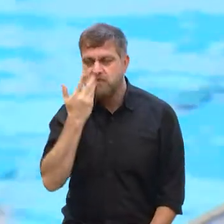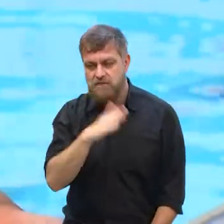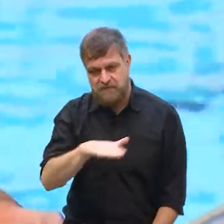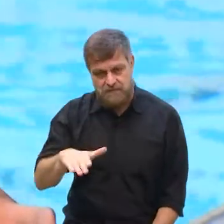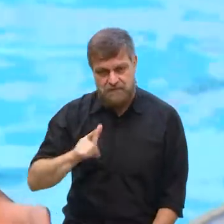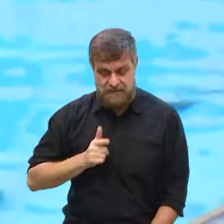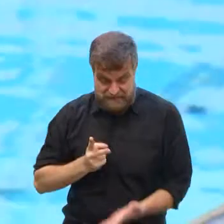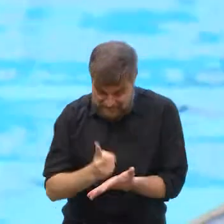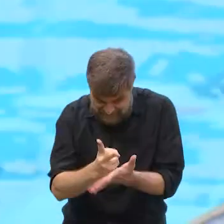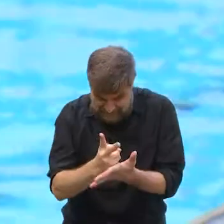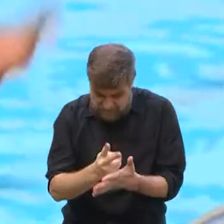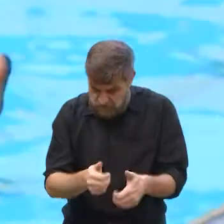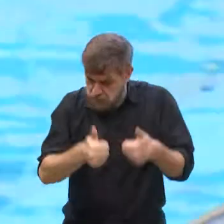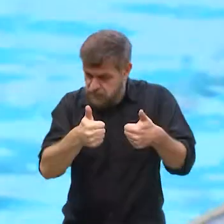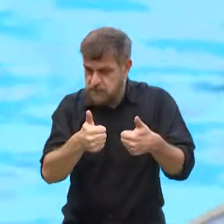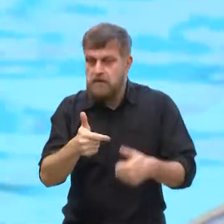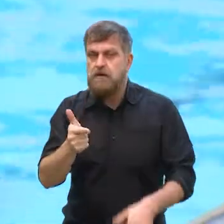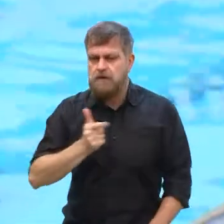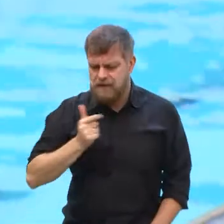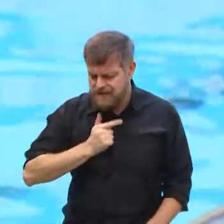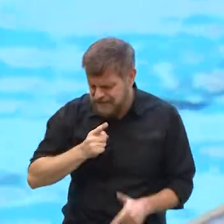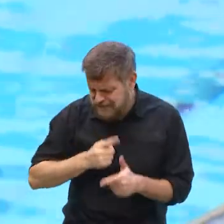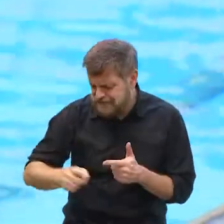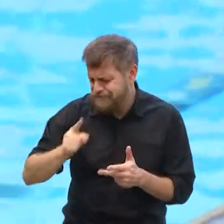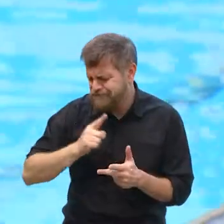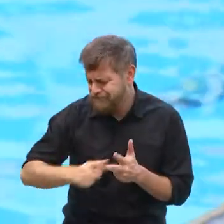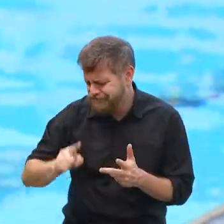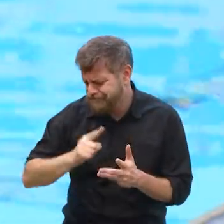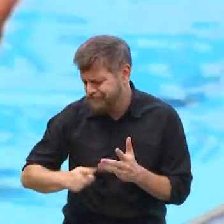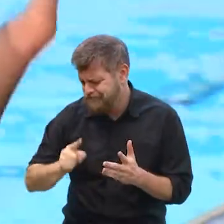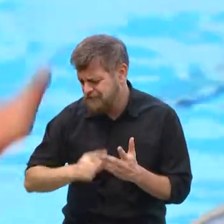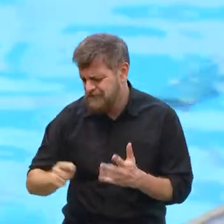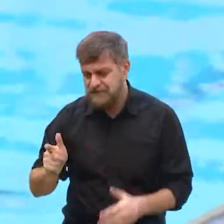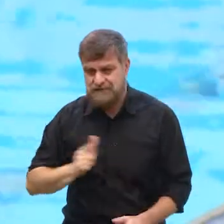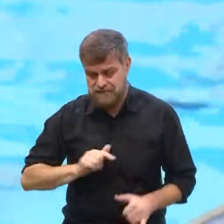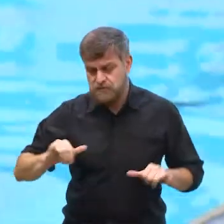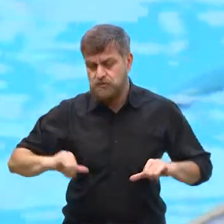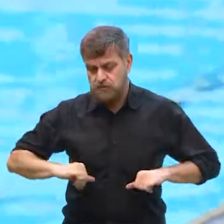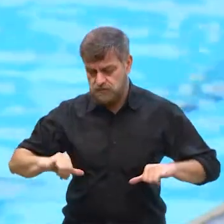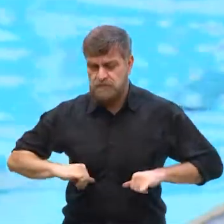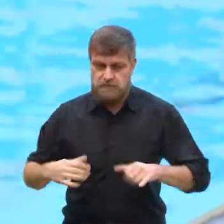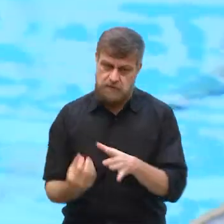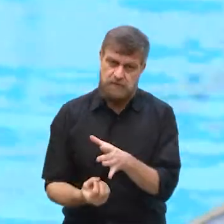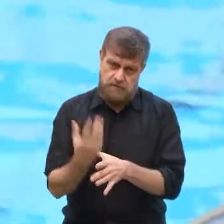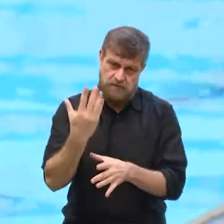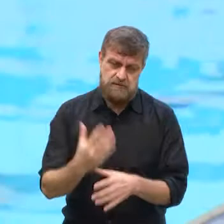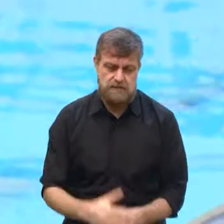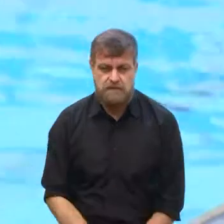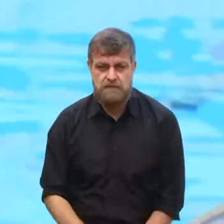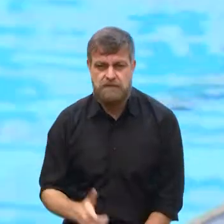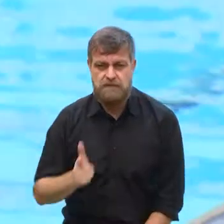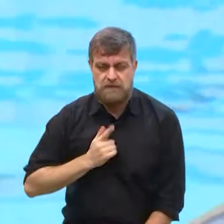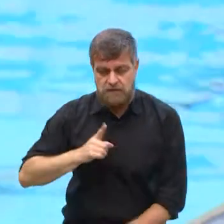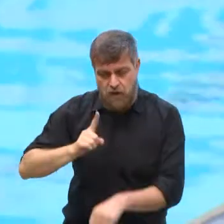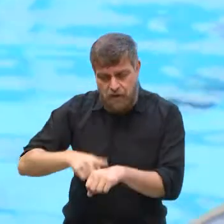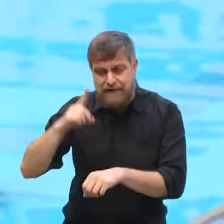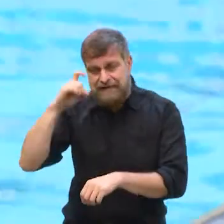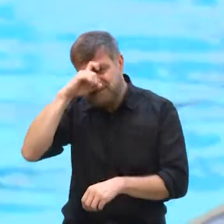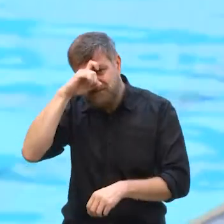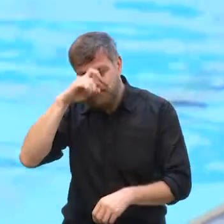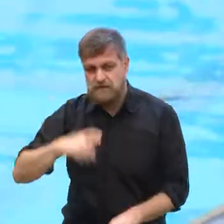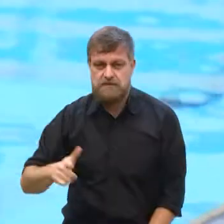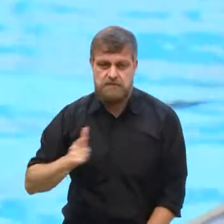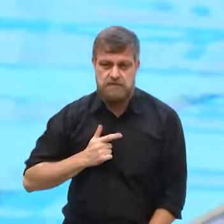aqui, mas nem sempre foi assim, nem sempre foi mar de rosas, vamos dizer assim, mas... Teve seus momentos difíceis,